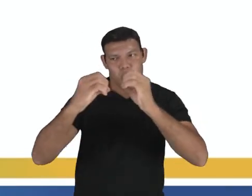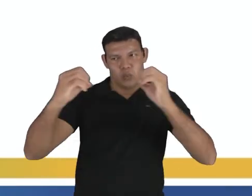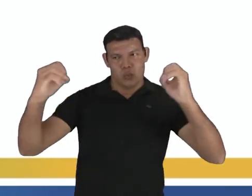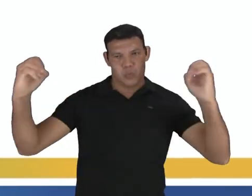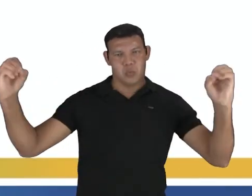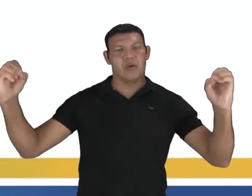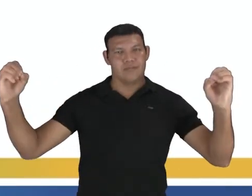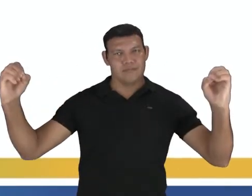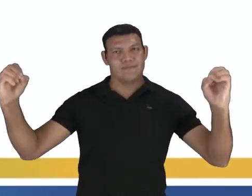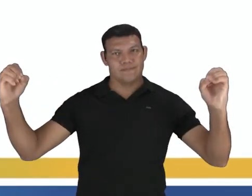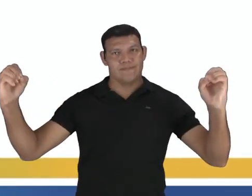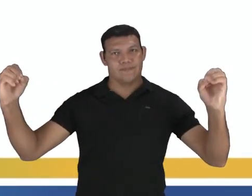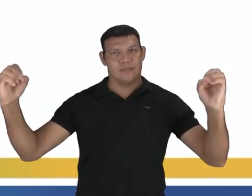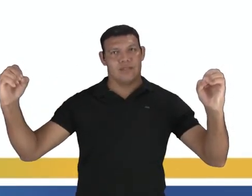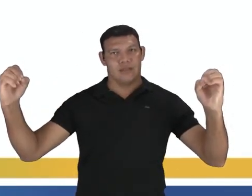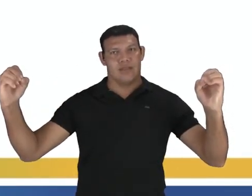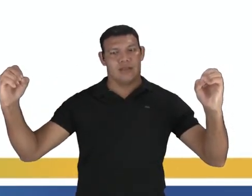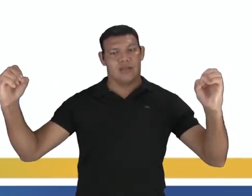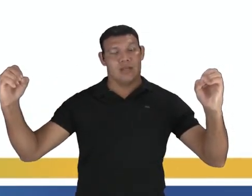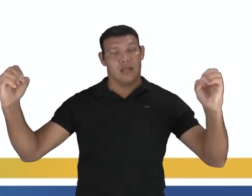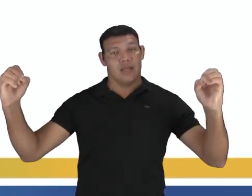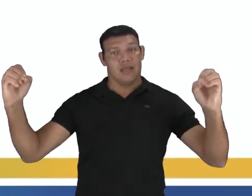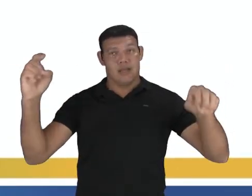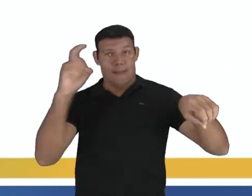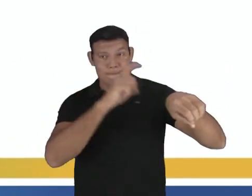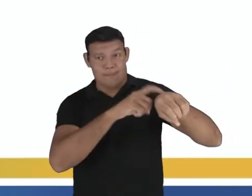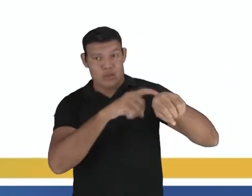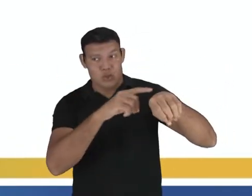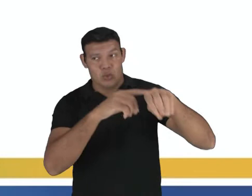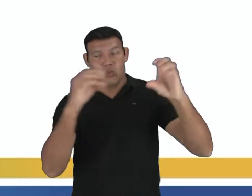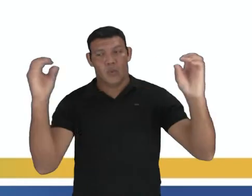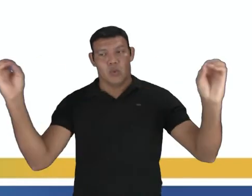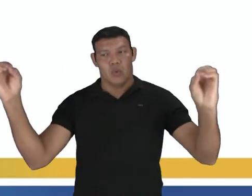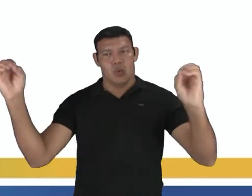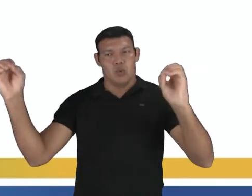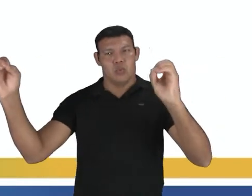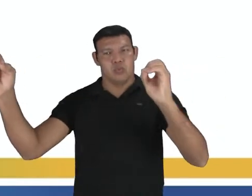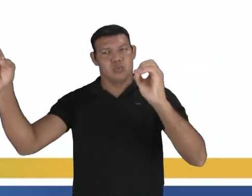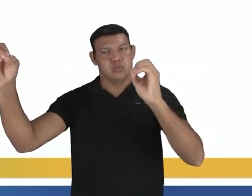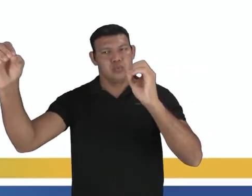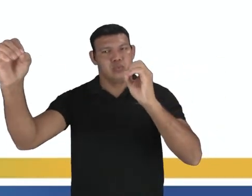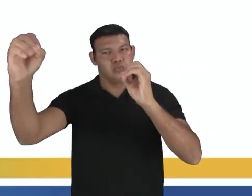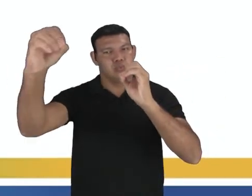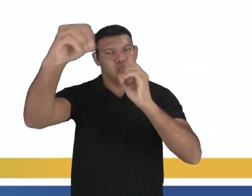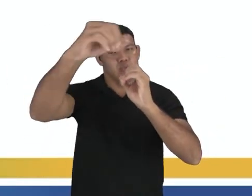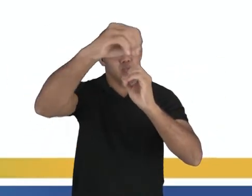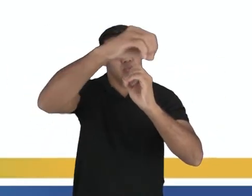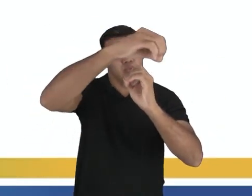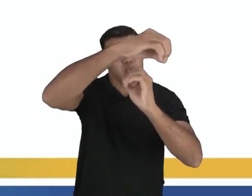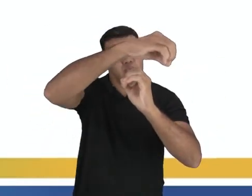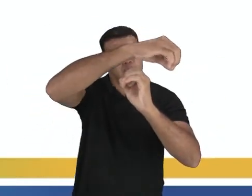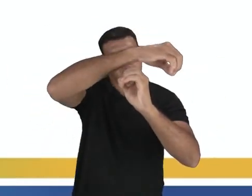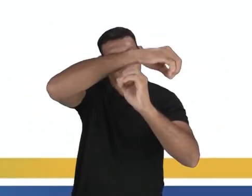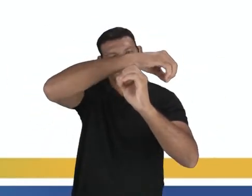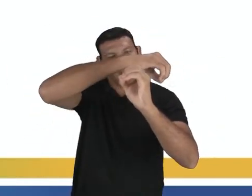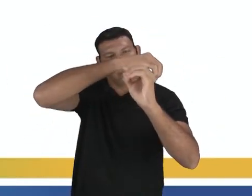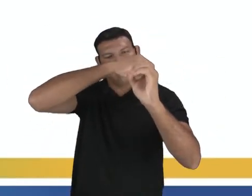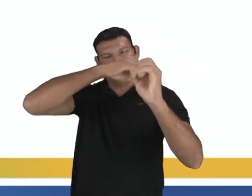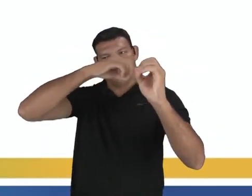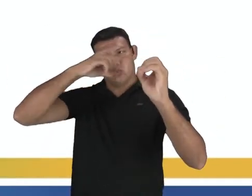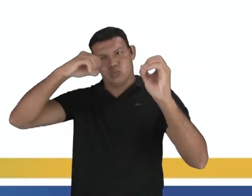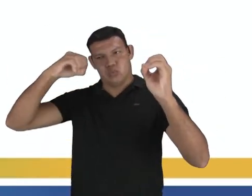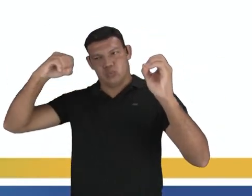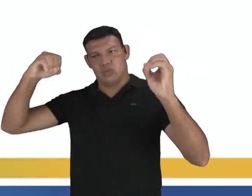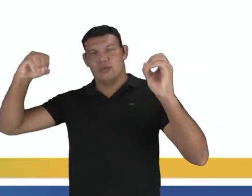e tem um determinado tempo ou uma determinada ocasião em que nessa trajetória ele vai estar mais próximo do Sol. Esses